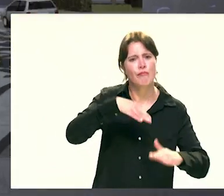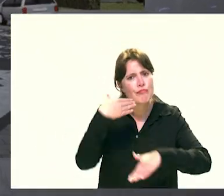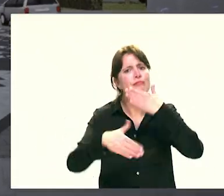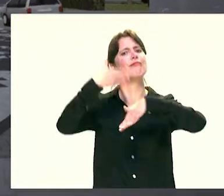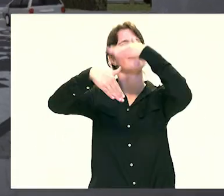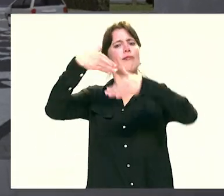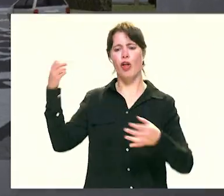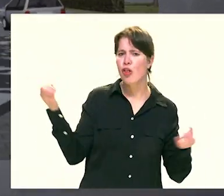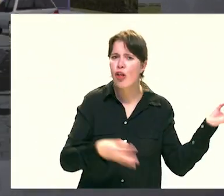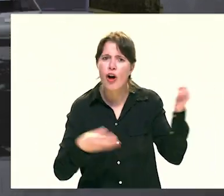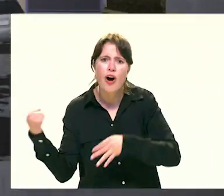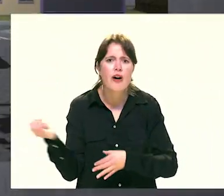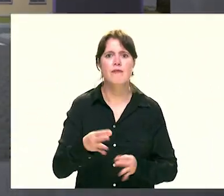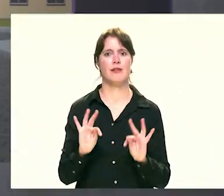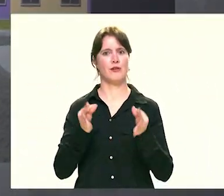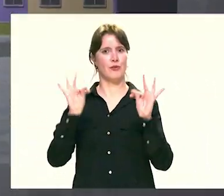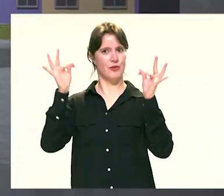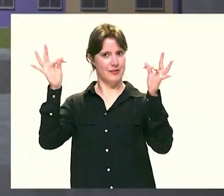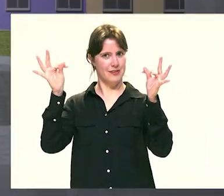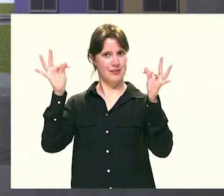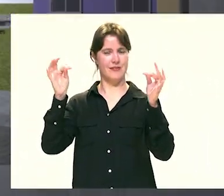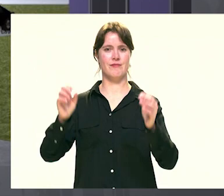desenvolvimento e inovação tecnológica.